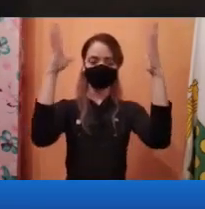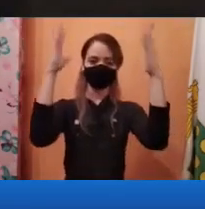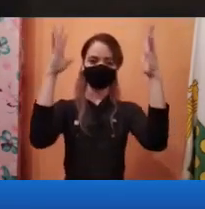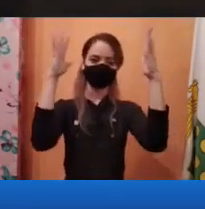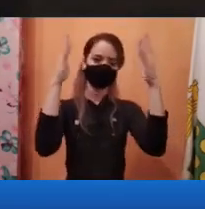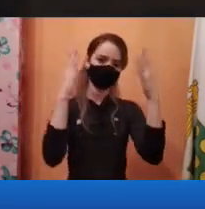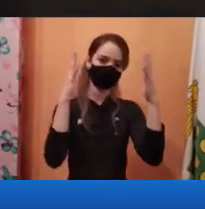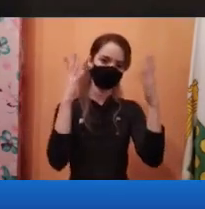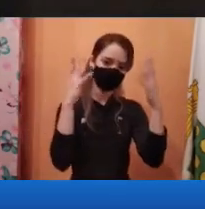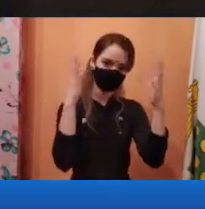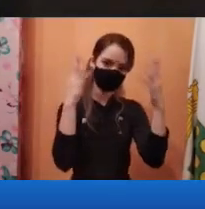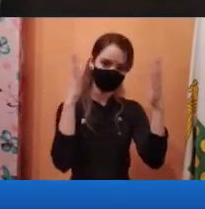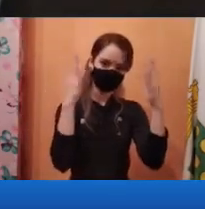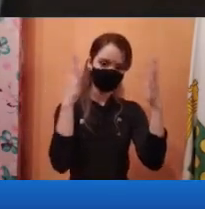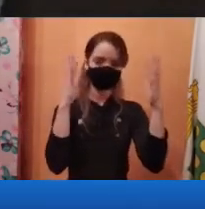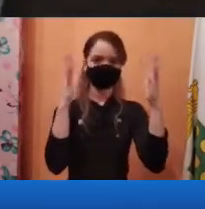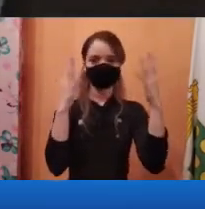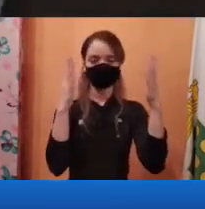querida.